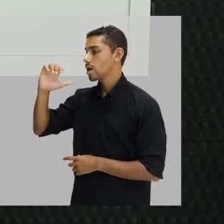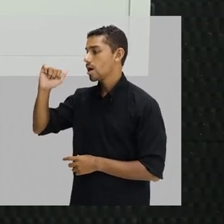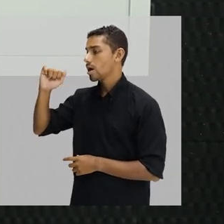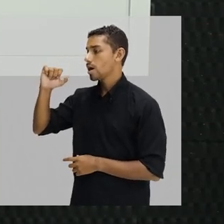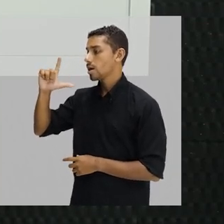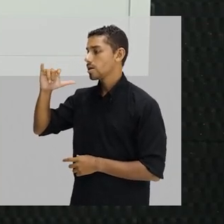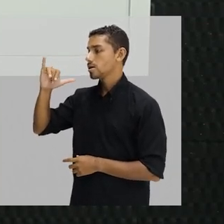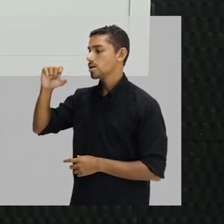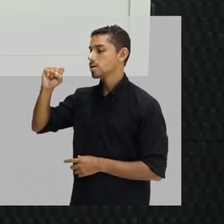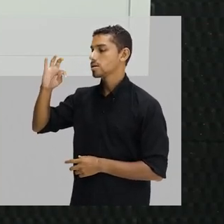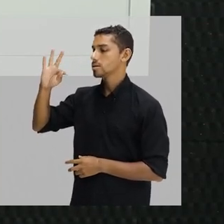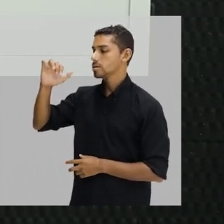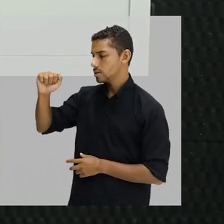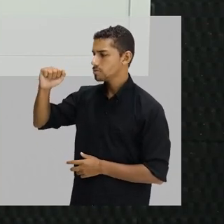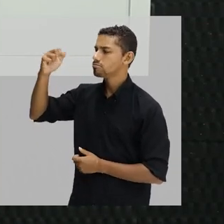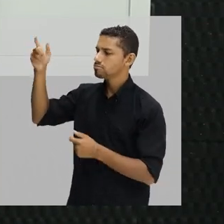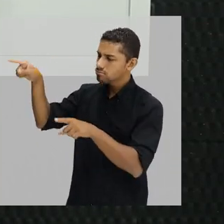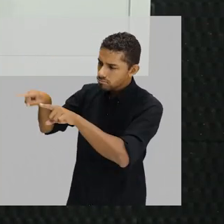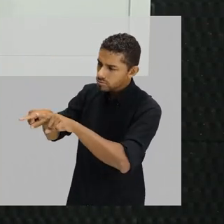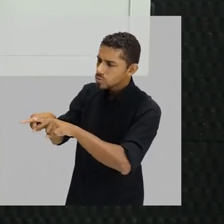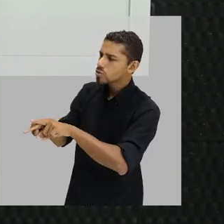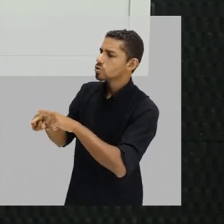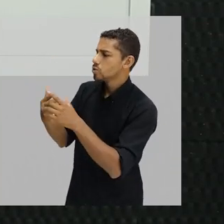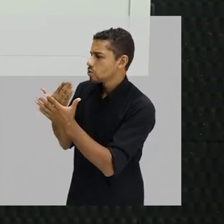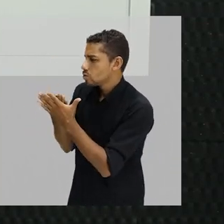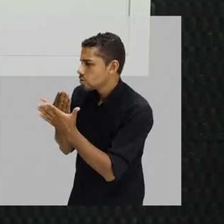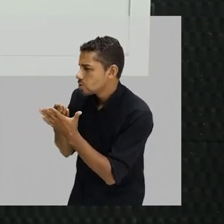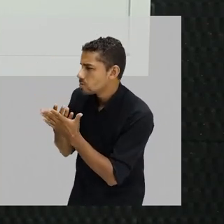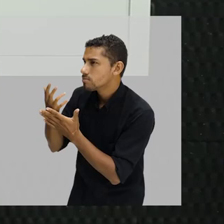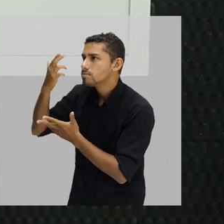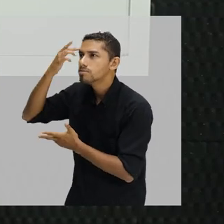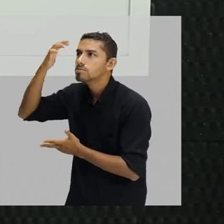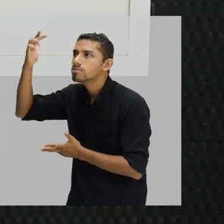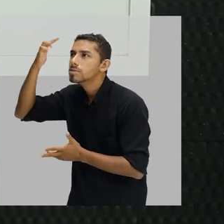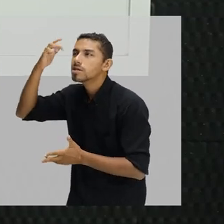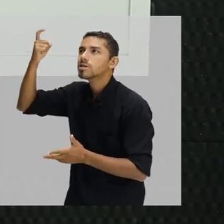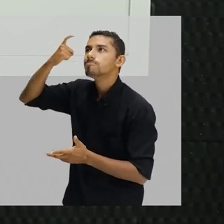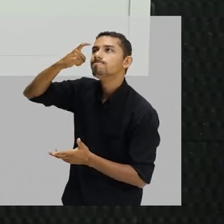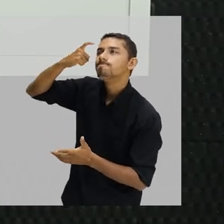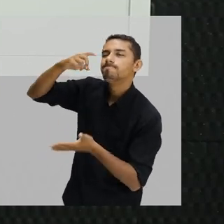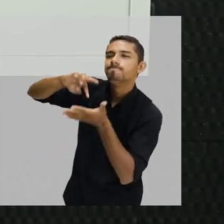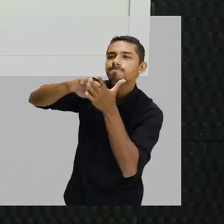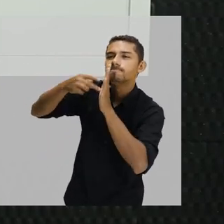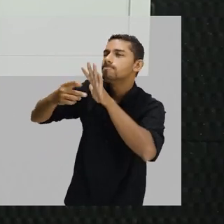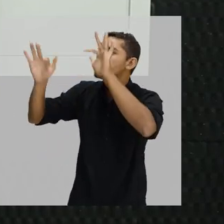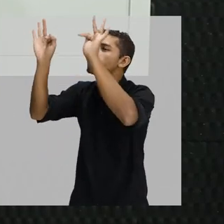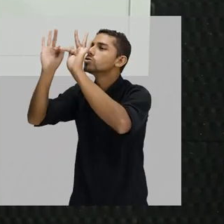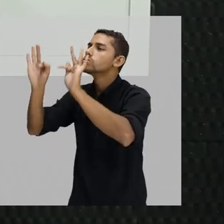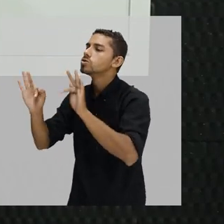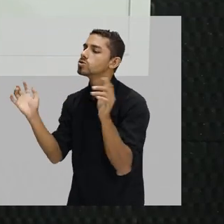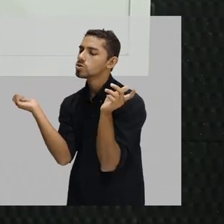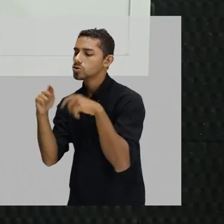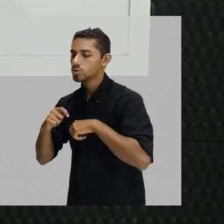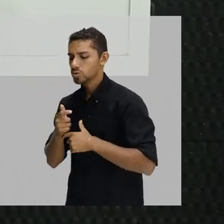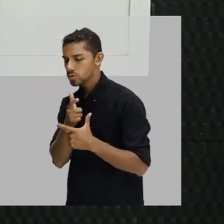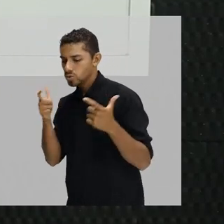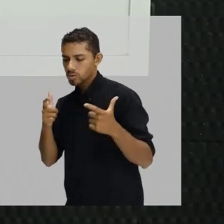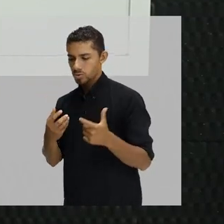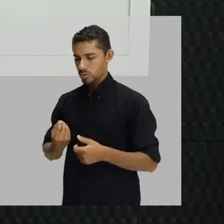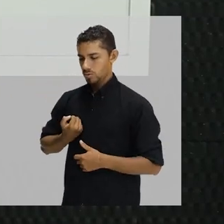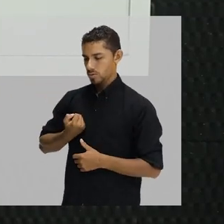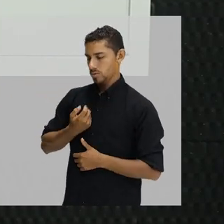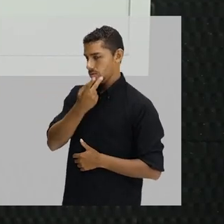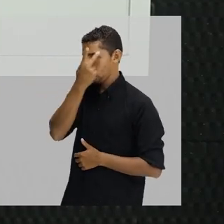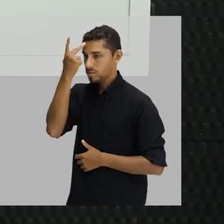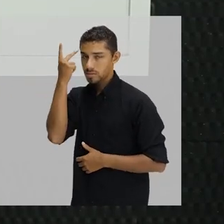gente gosta de analisar a noção de felicidade possível ao maior número de pessoas, por exemplo. Tá? Mas